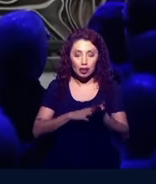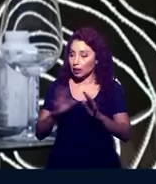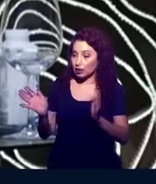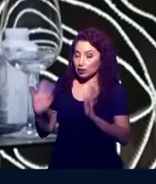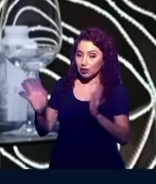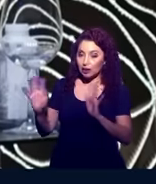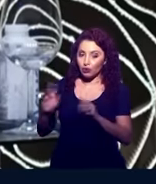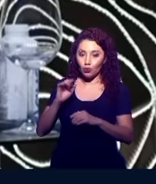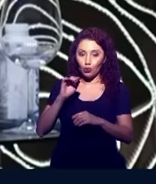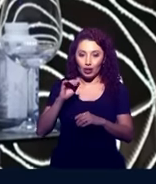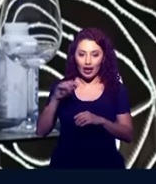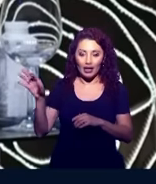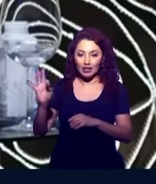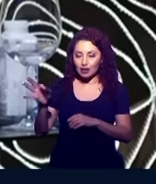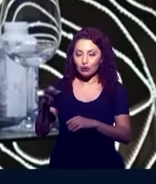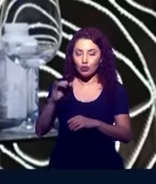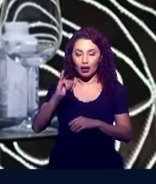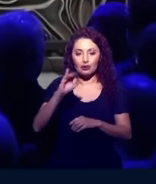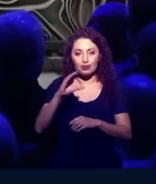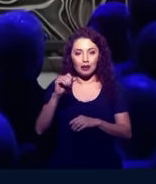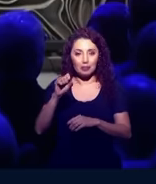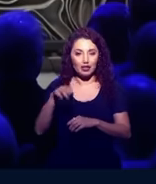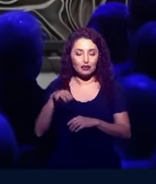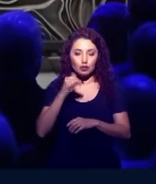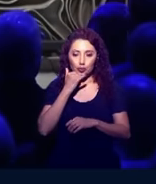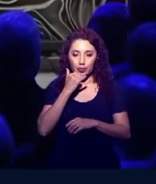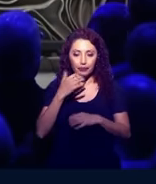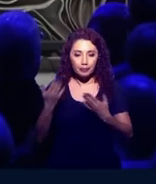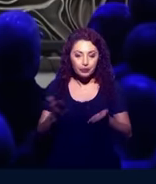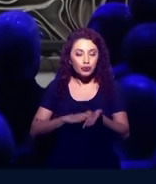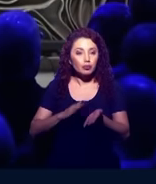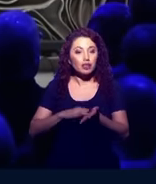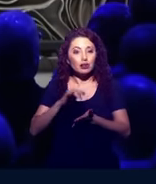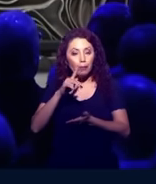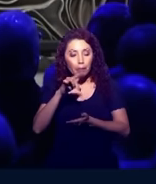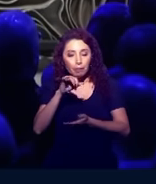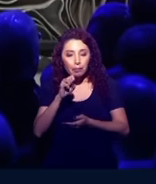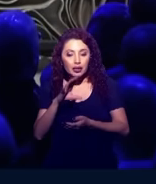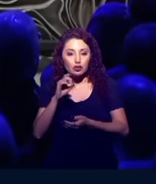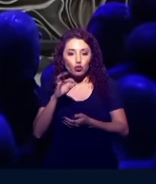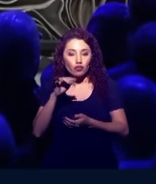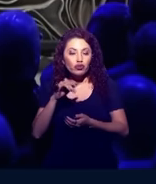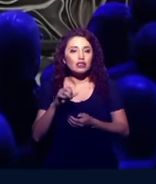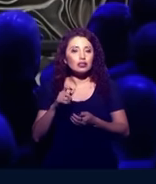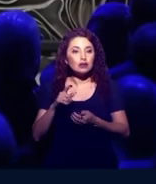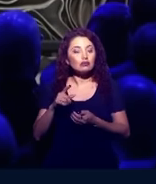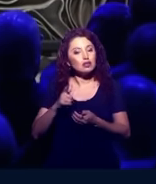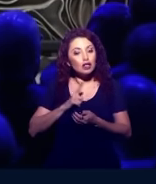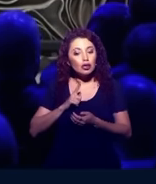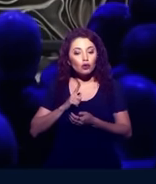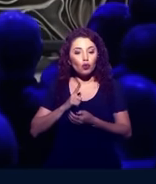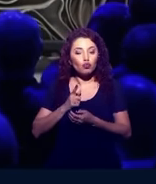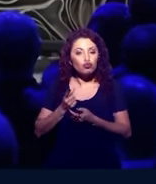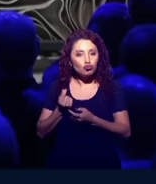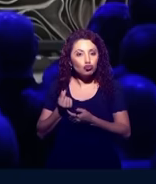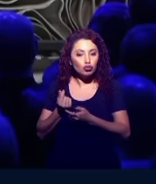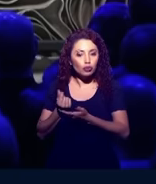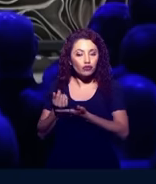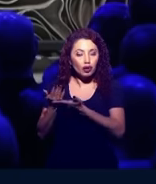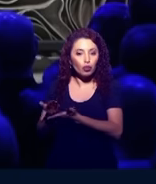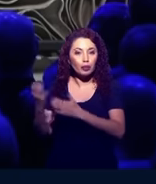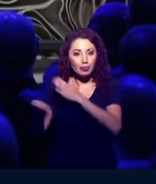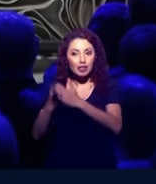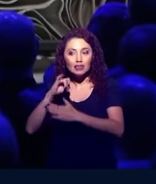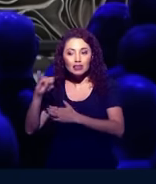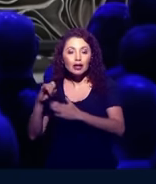aí não é o isms o o isms descul é da base de cobrança do piscofins gerou um crédito para as empresas as empresas compensassem todo ano não teria